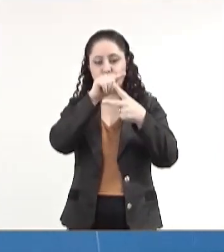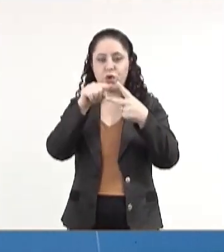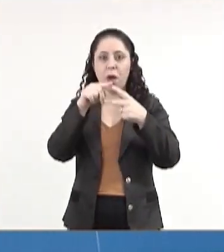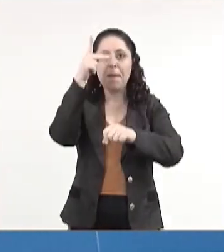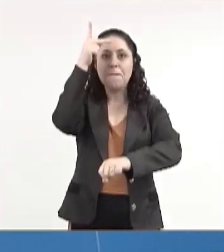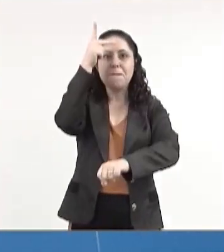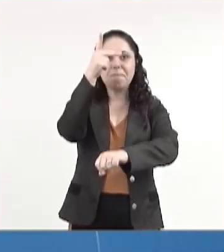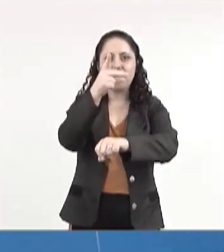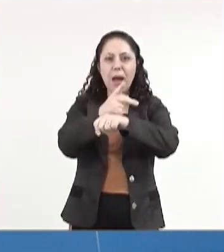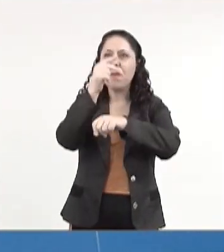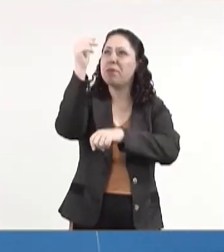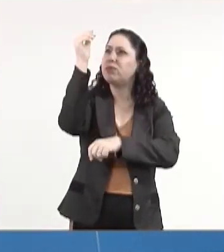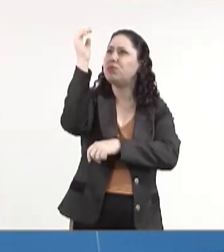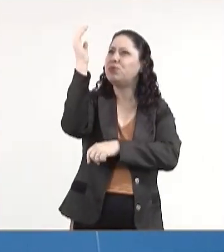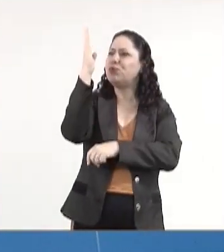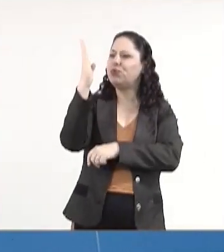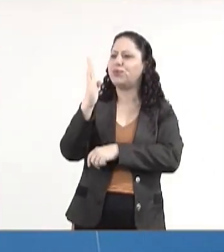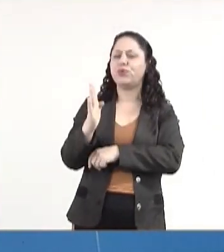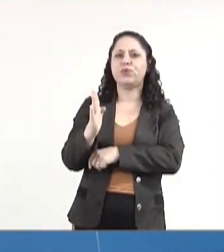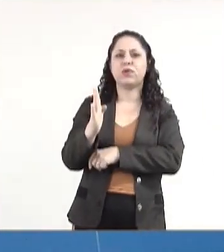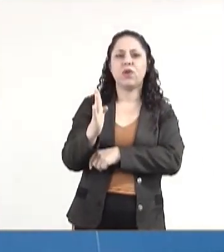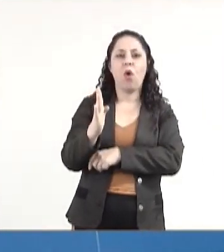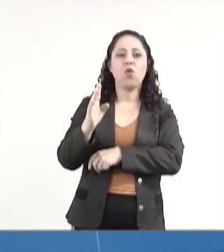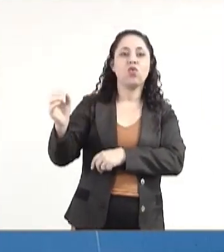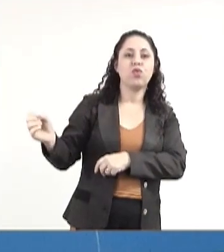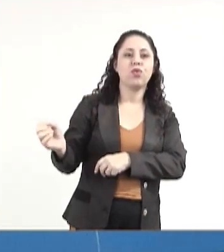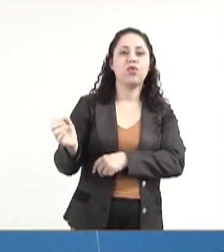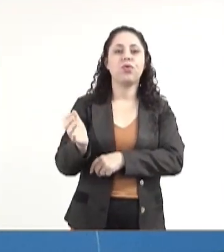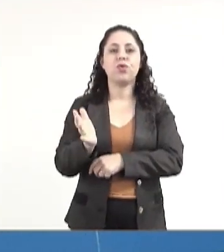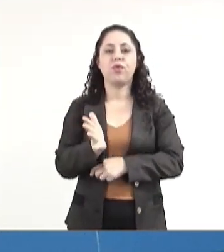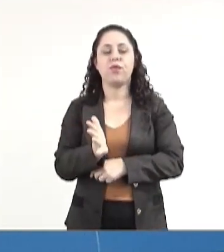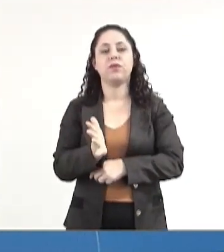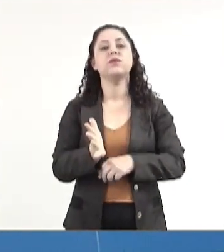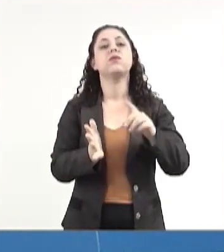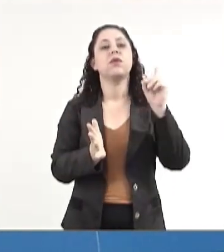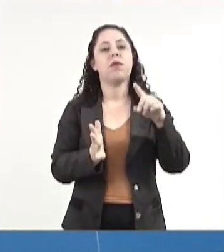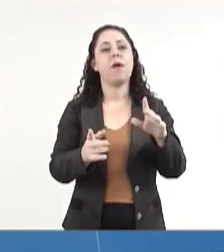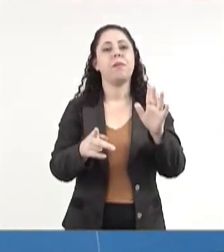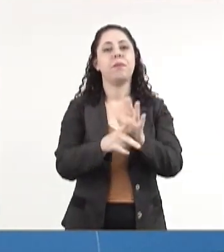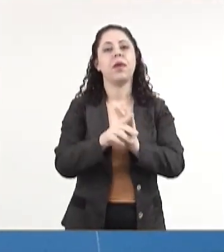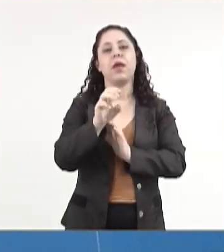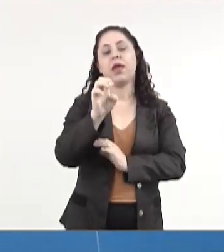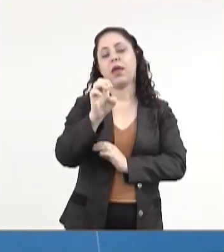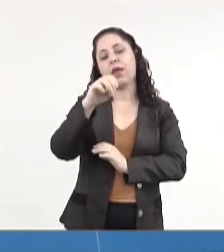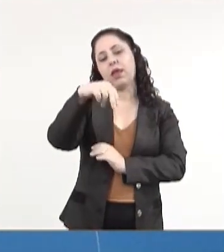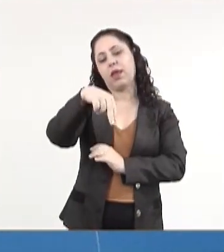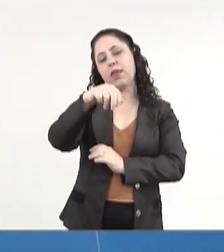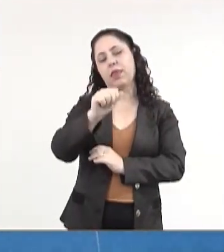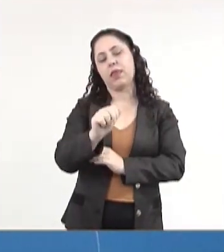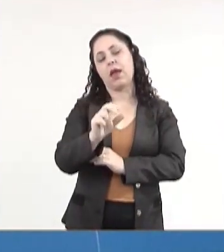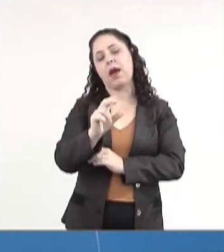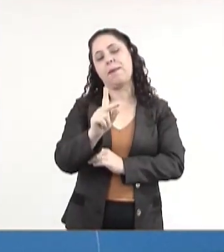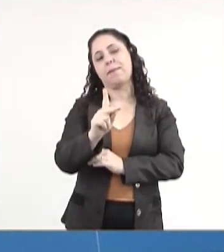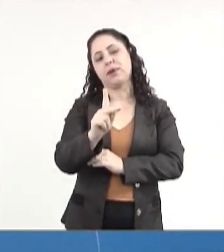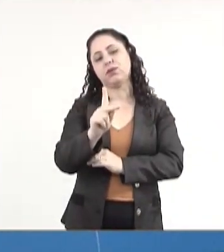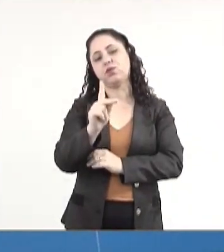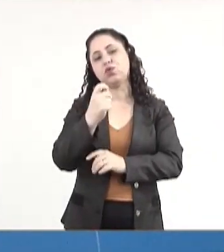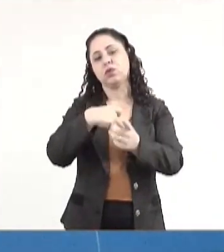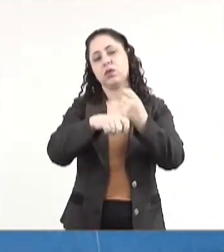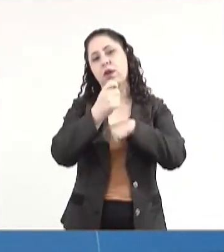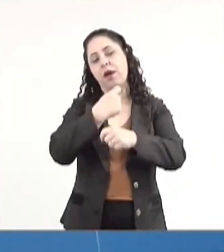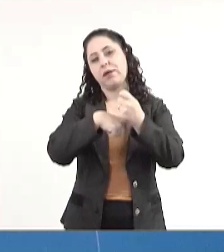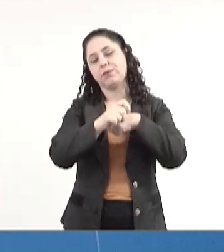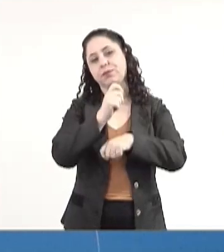lugar do Prêmio Nacional de Inovação da ENAP, que é a Escola Nacional